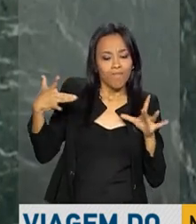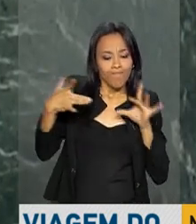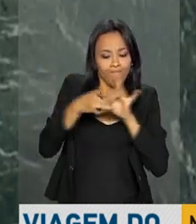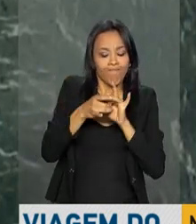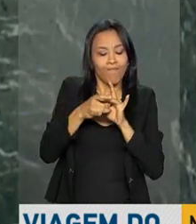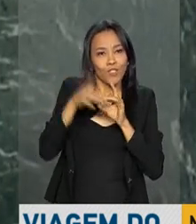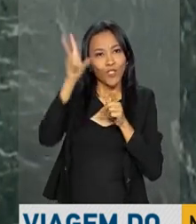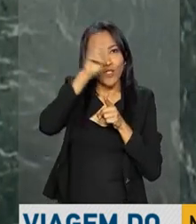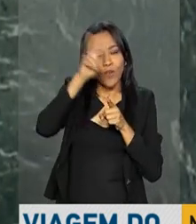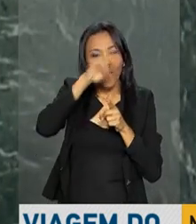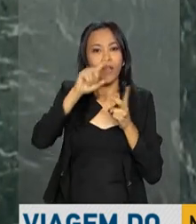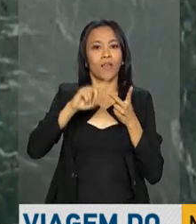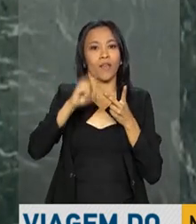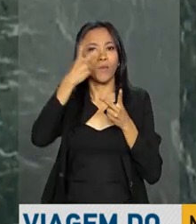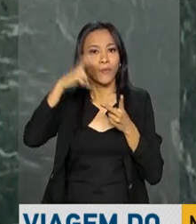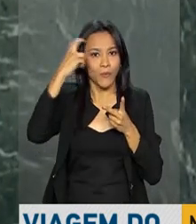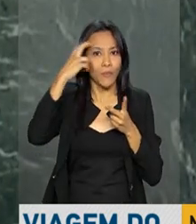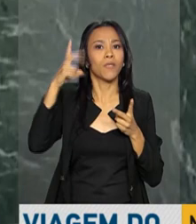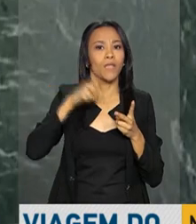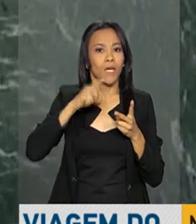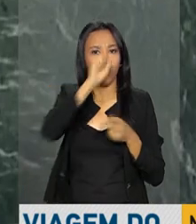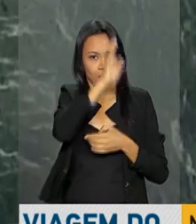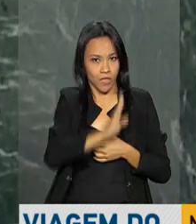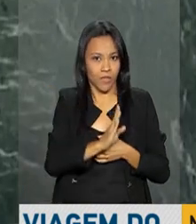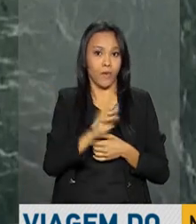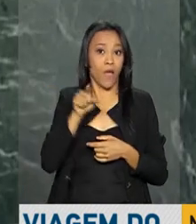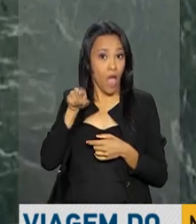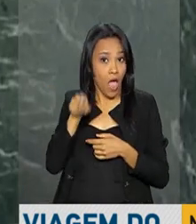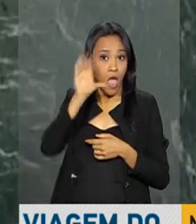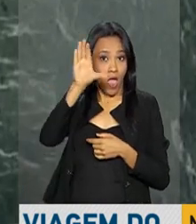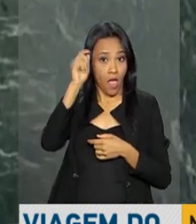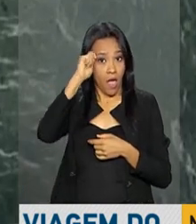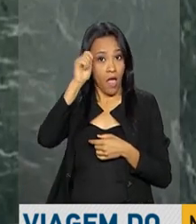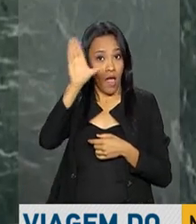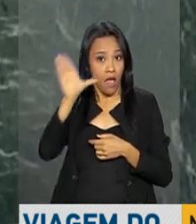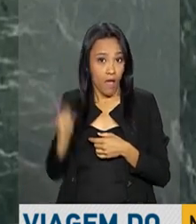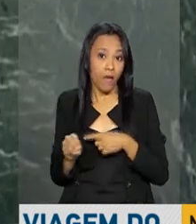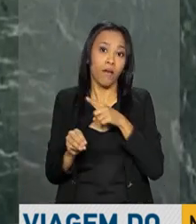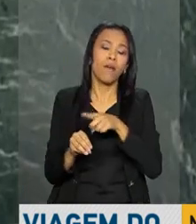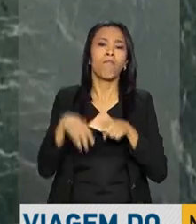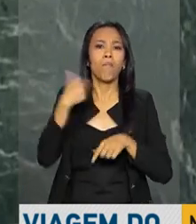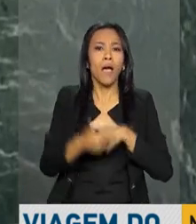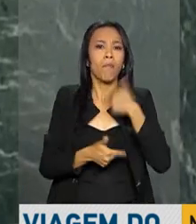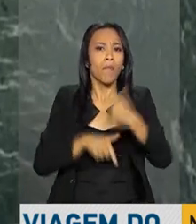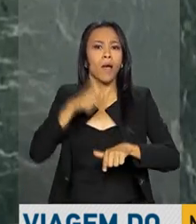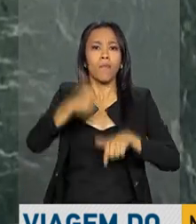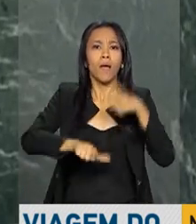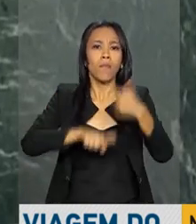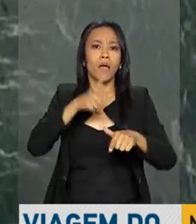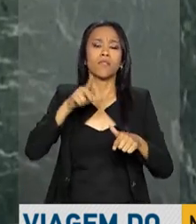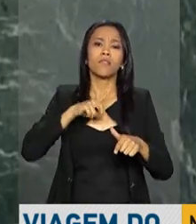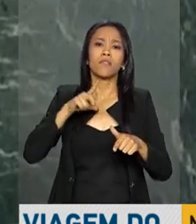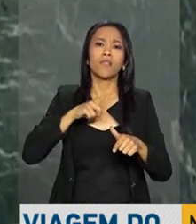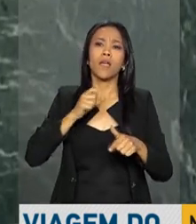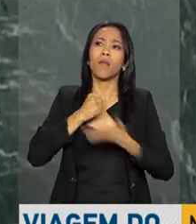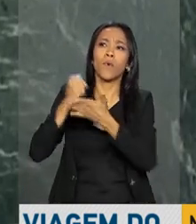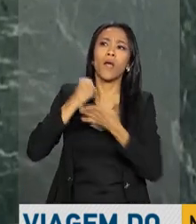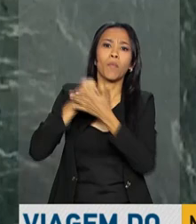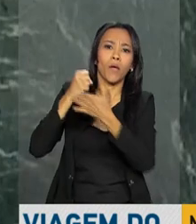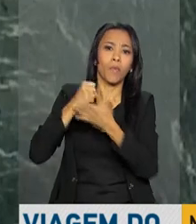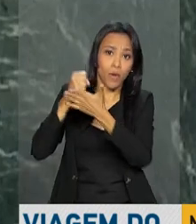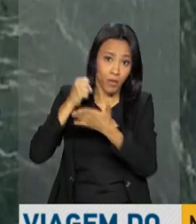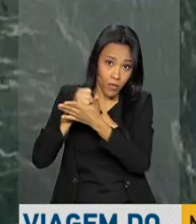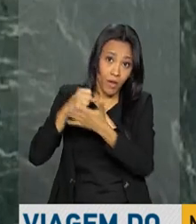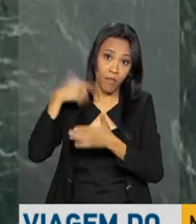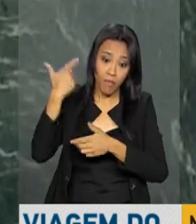laços históricos e culturais. É continente onde queremos cada vez mais iniciativas de cooperação, cada